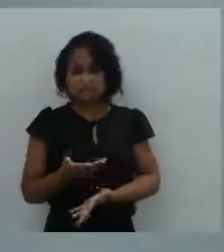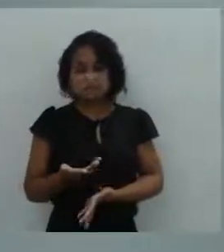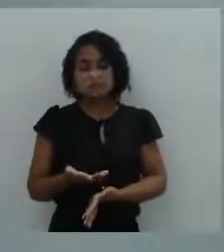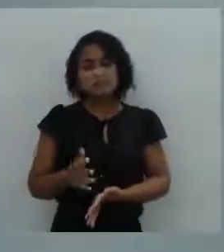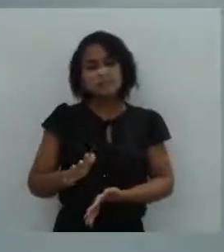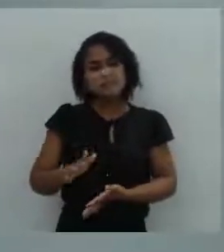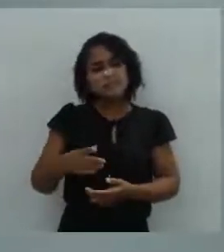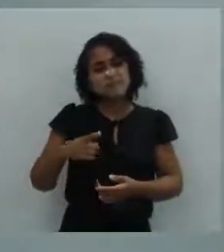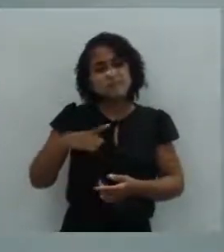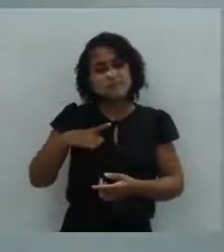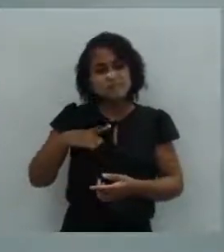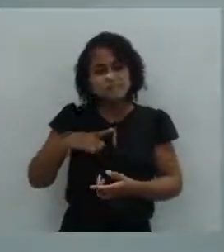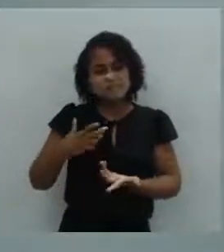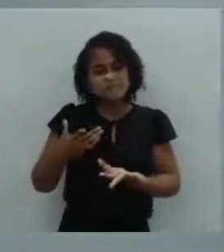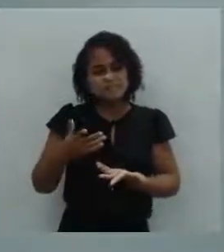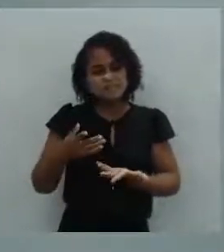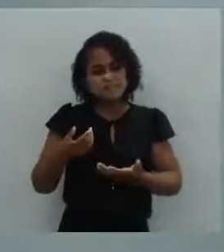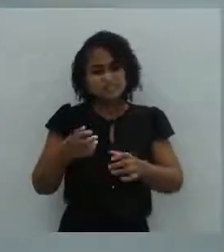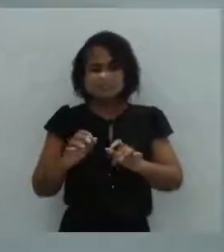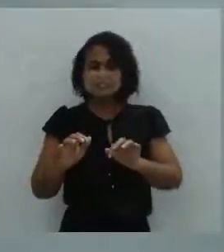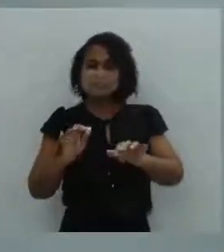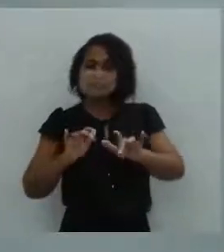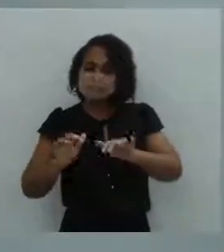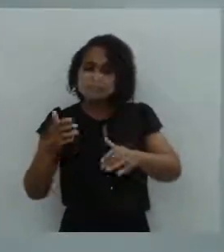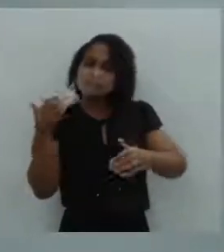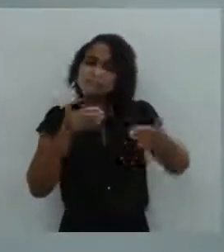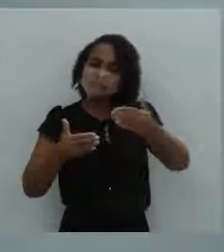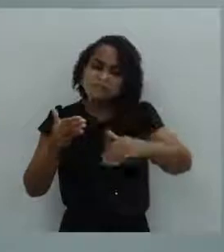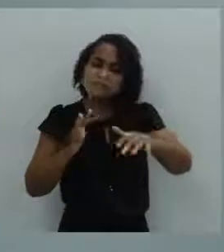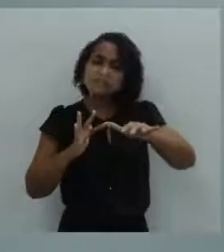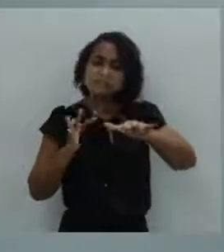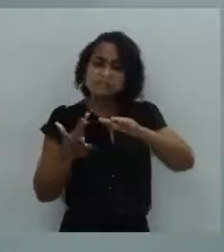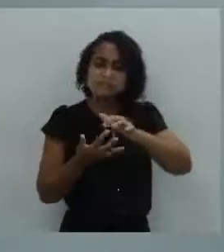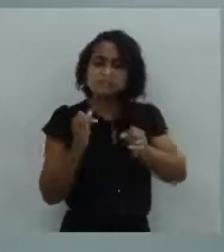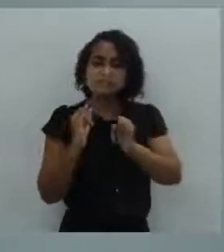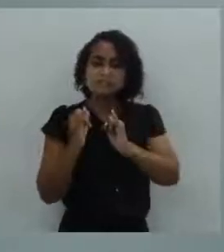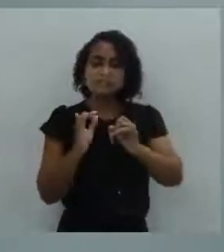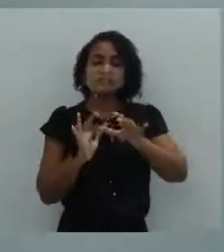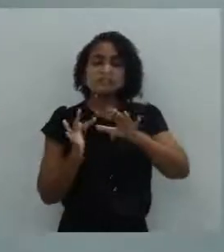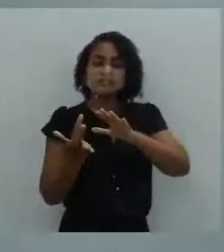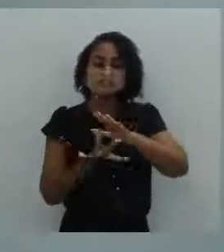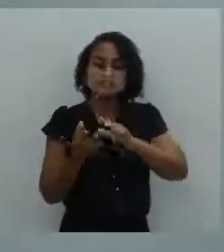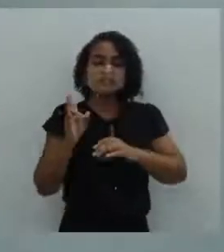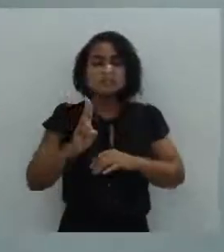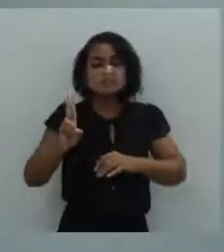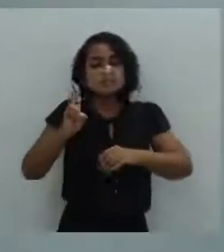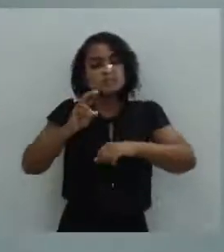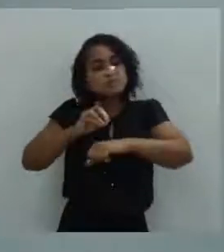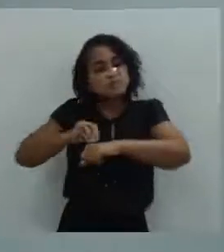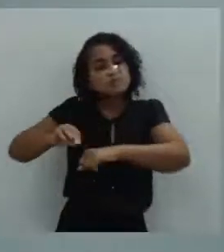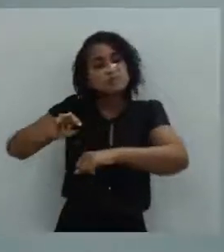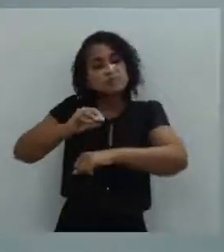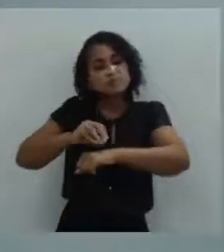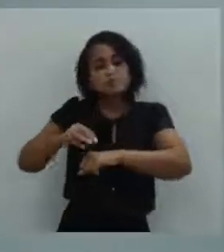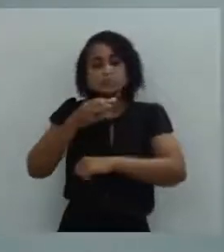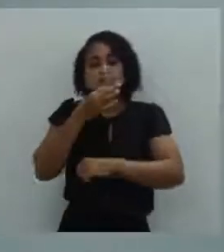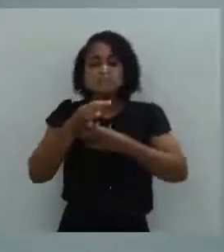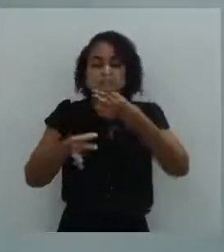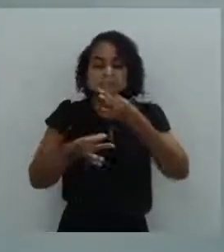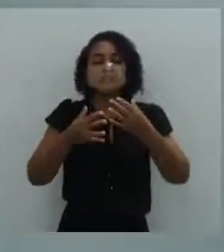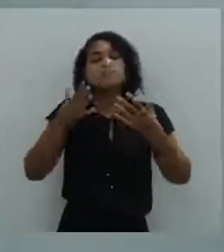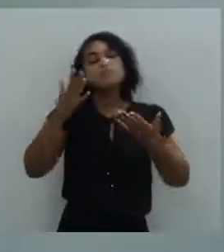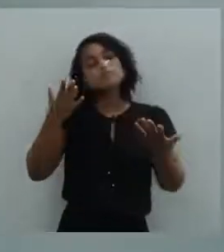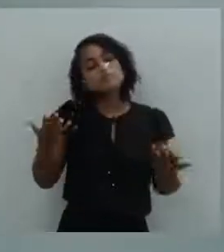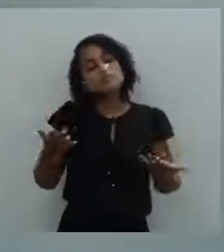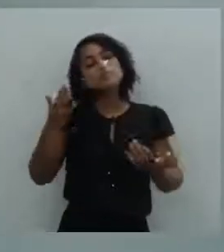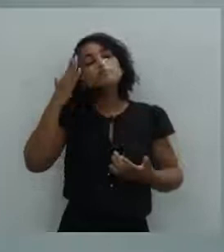diz, mas aí você não está o tempo todo na internet? Não está o tempo todo nas redes sociais expondo o seu ponto de vista? Então